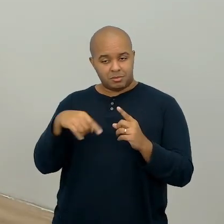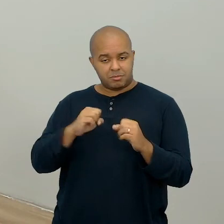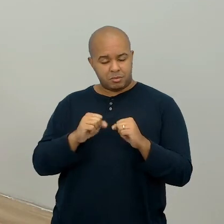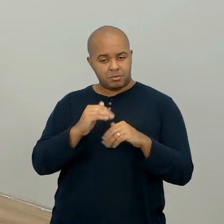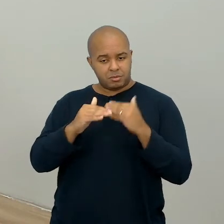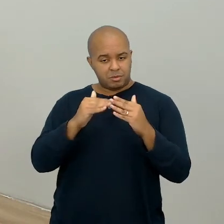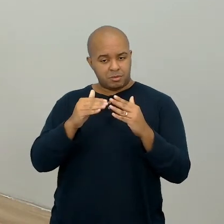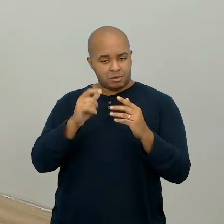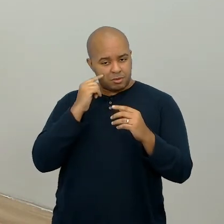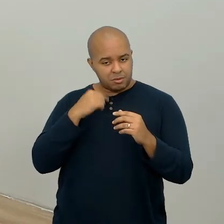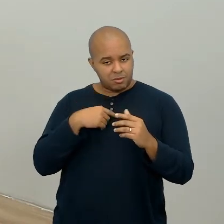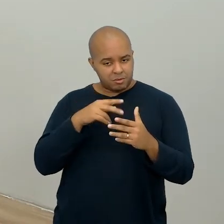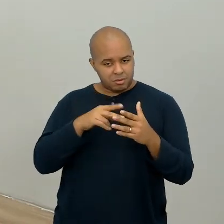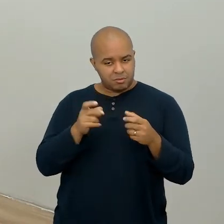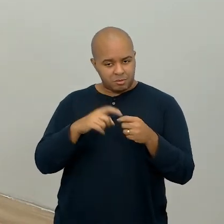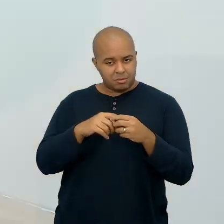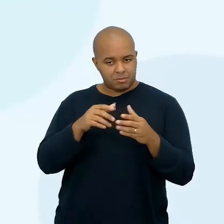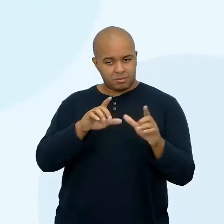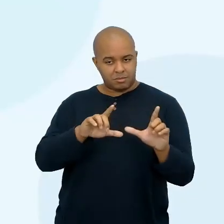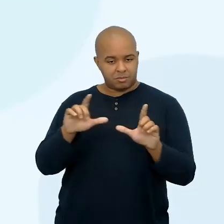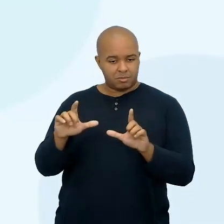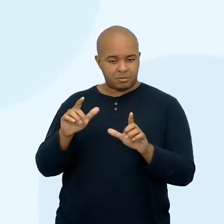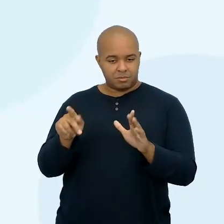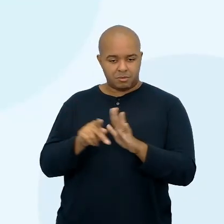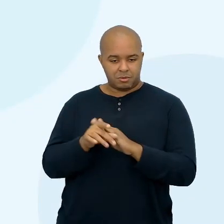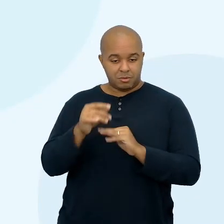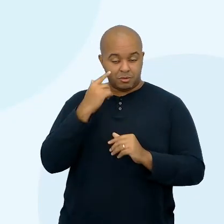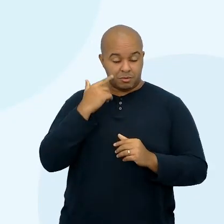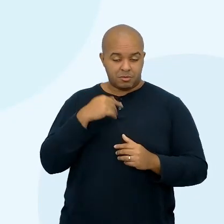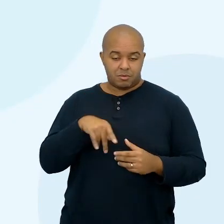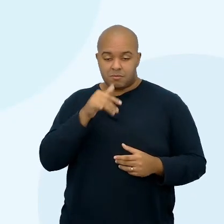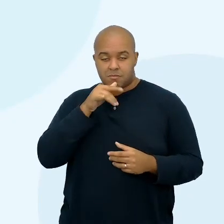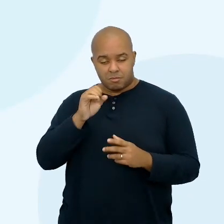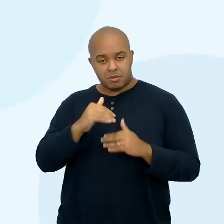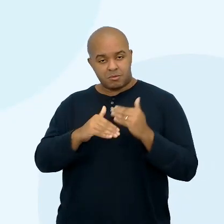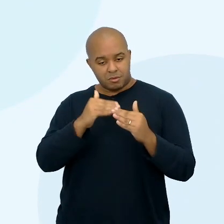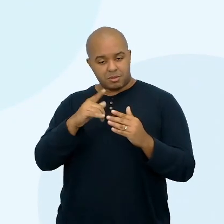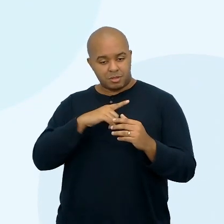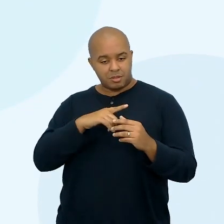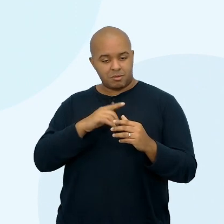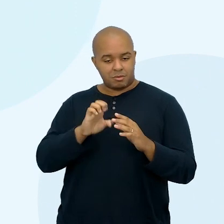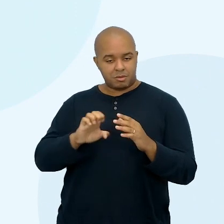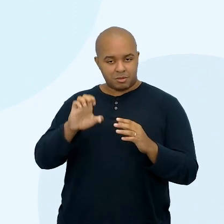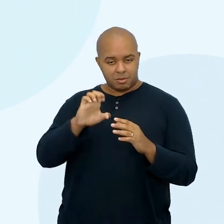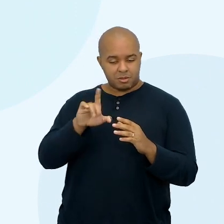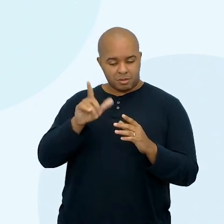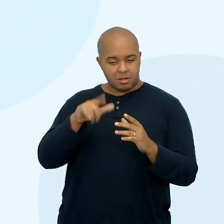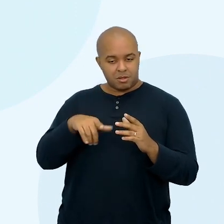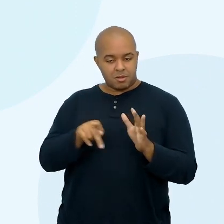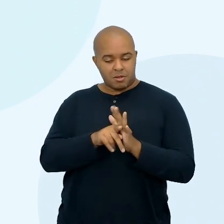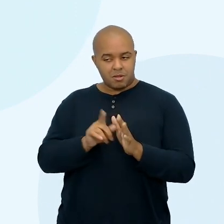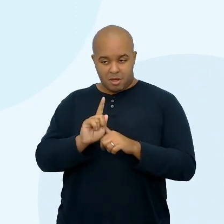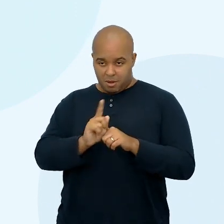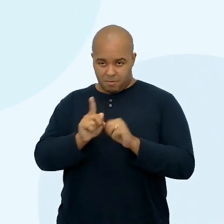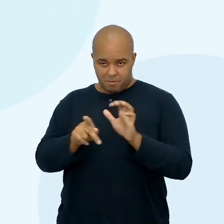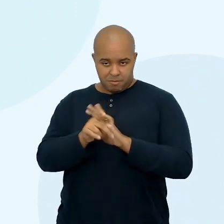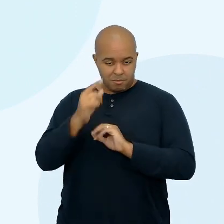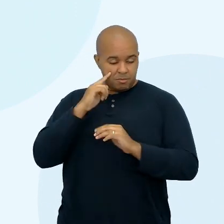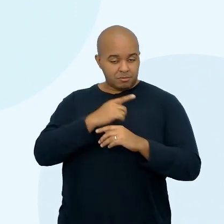melhorar a qualidade do saneamento básico, do transporte e de todas essas atividades que